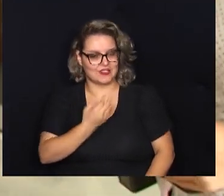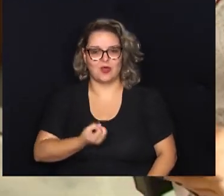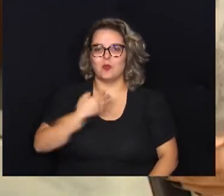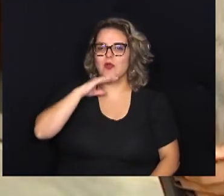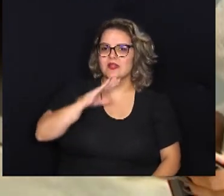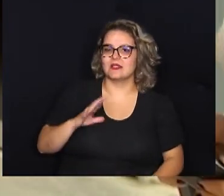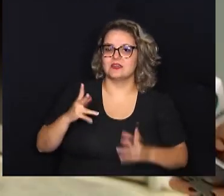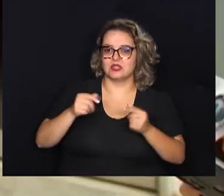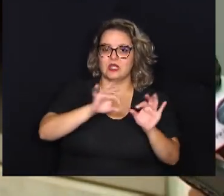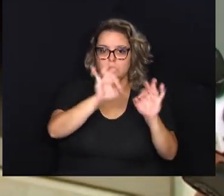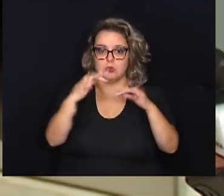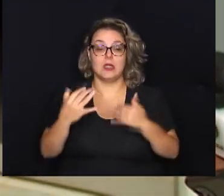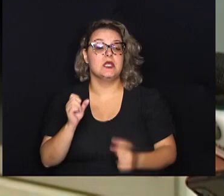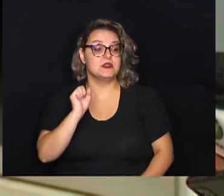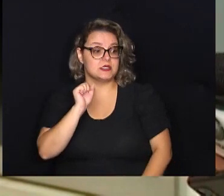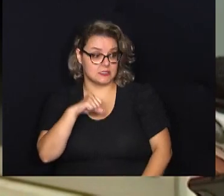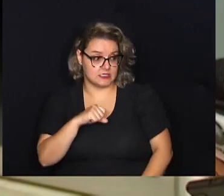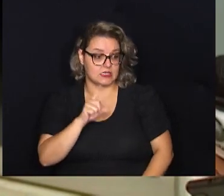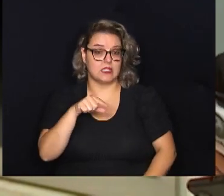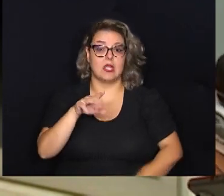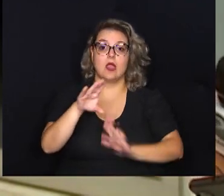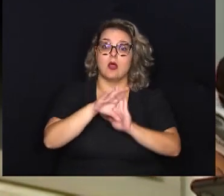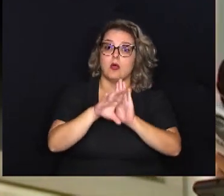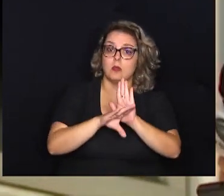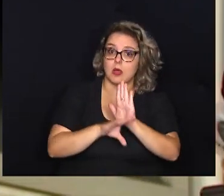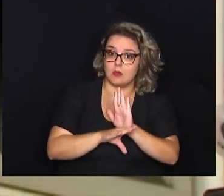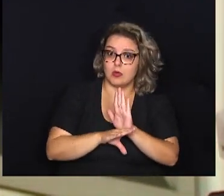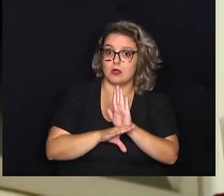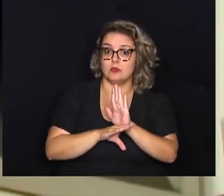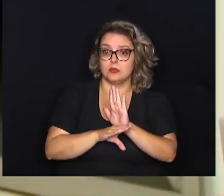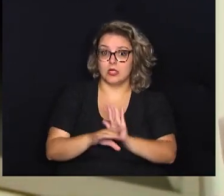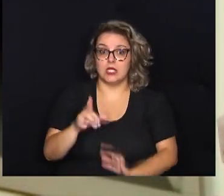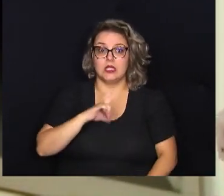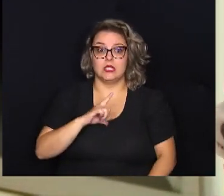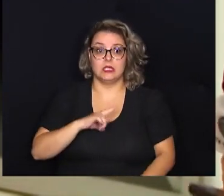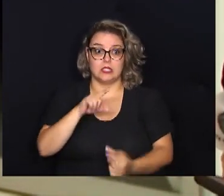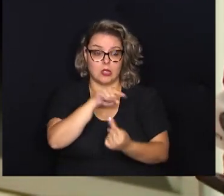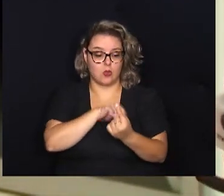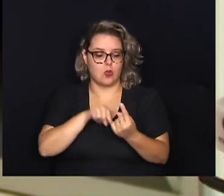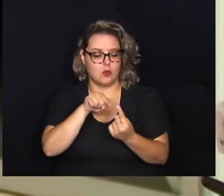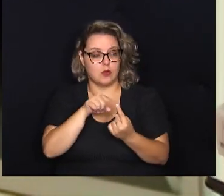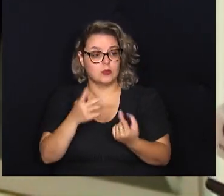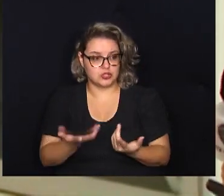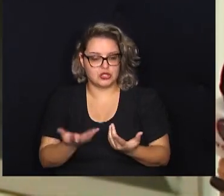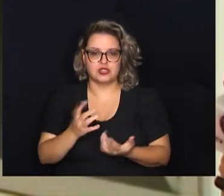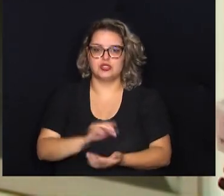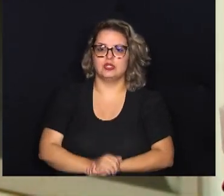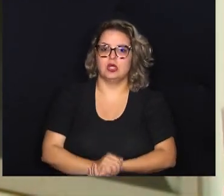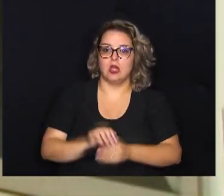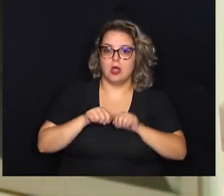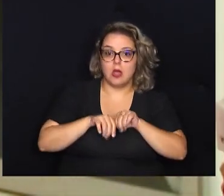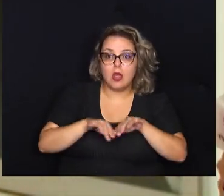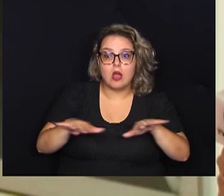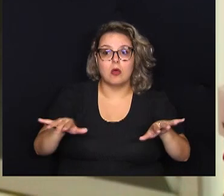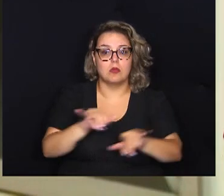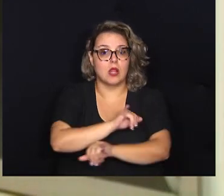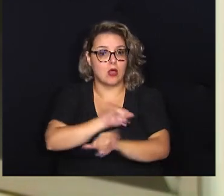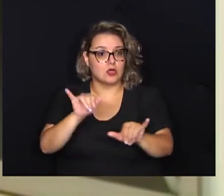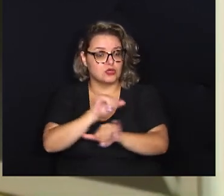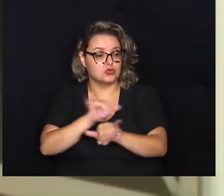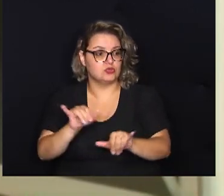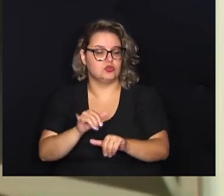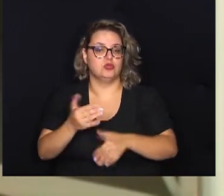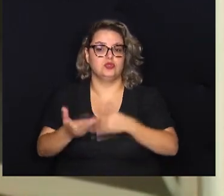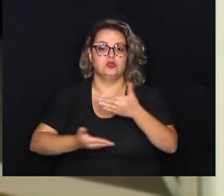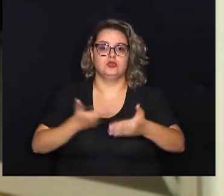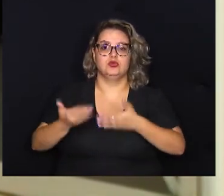nos assistem. Sim, é uma programação que tem como objetivo ampliar a divulgação dos